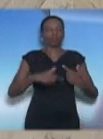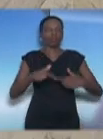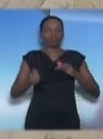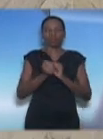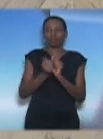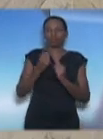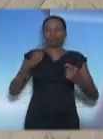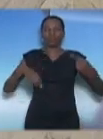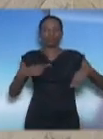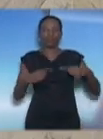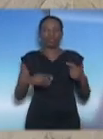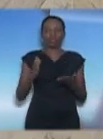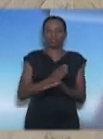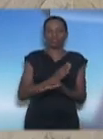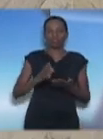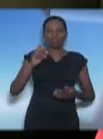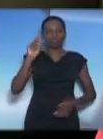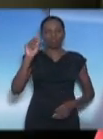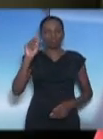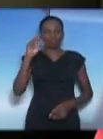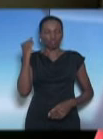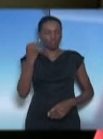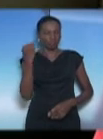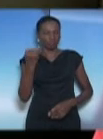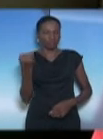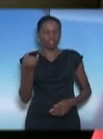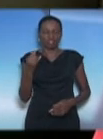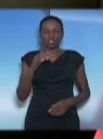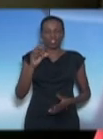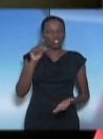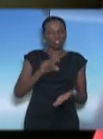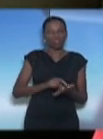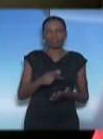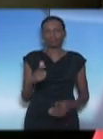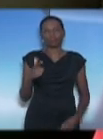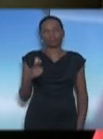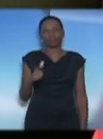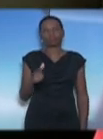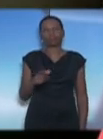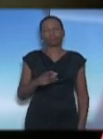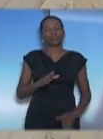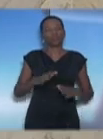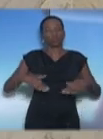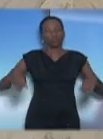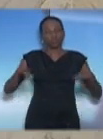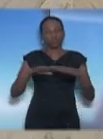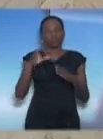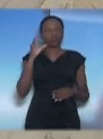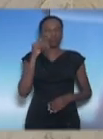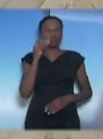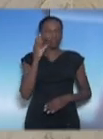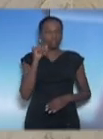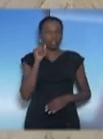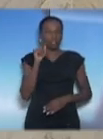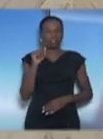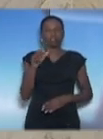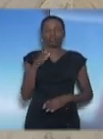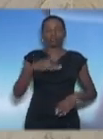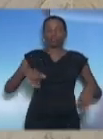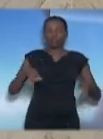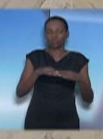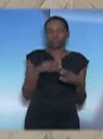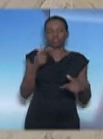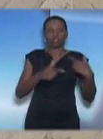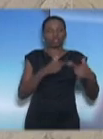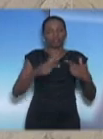pessoas importantes, e na realidade não são. Então, eu oriento a todos os senhores funcionários, a todos os que fazem o dia a